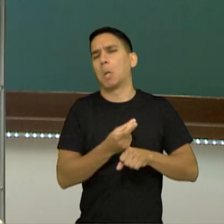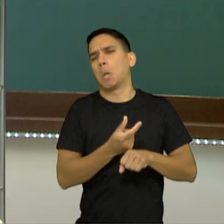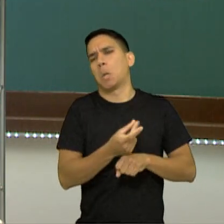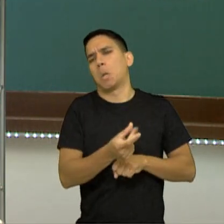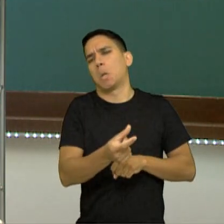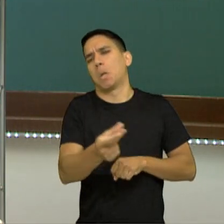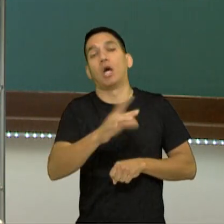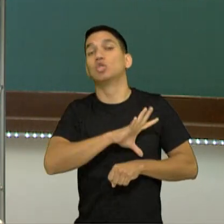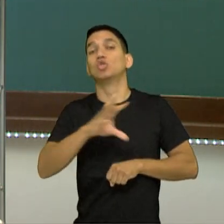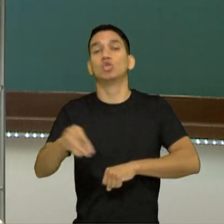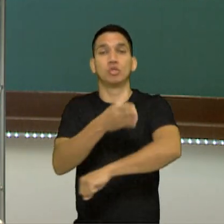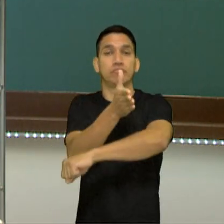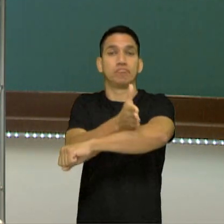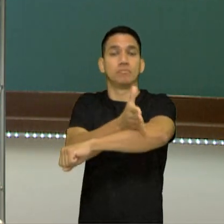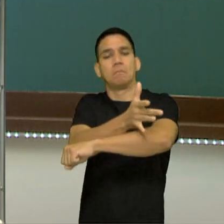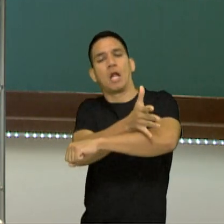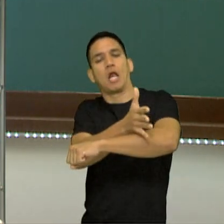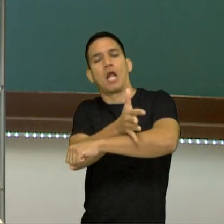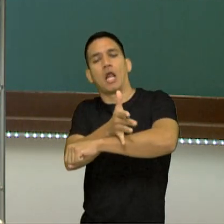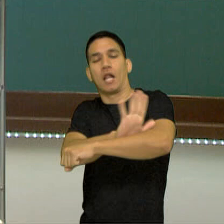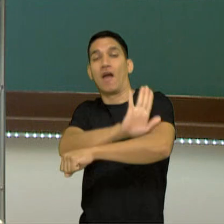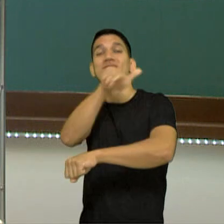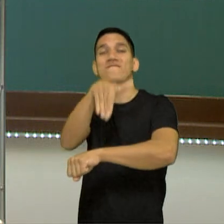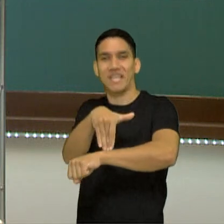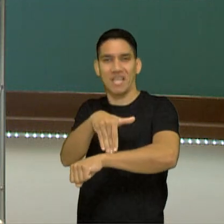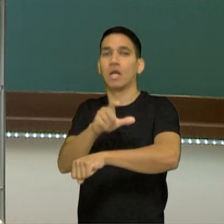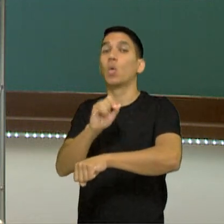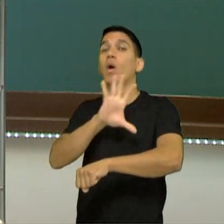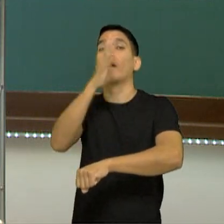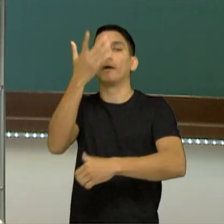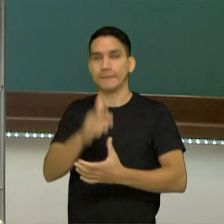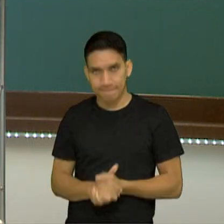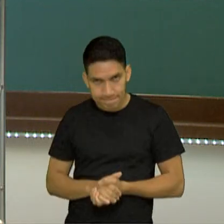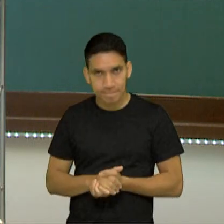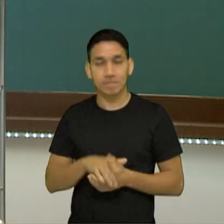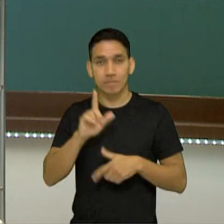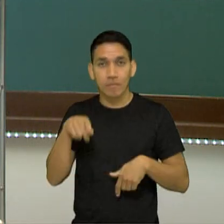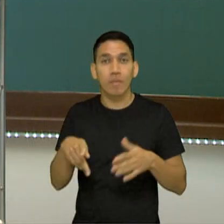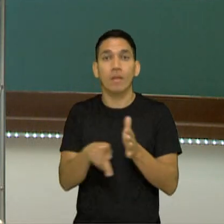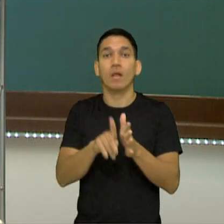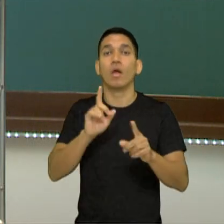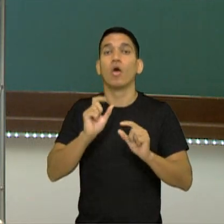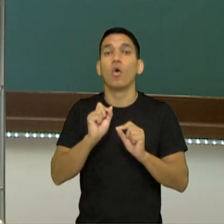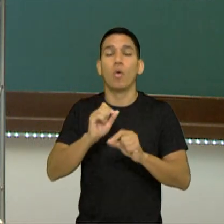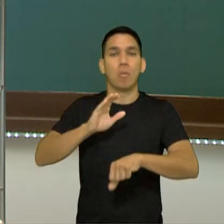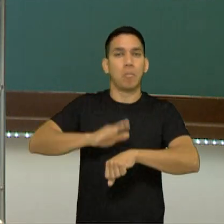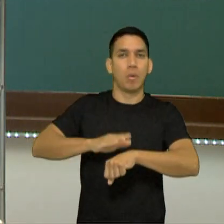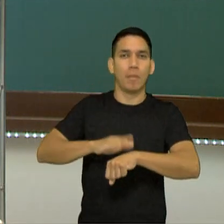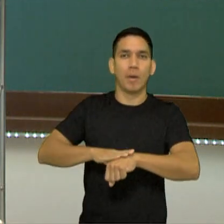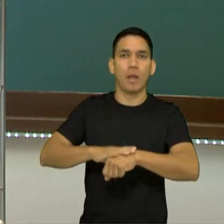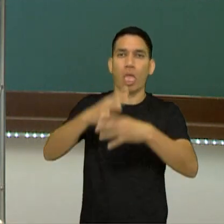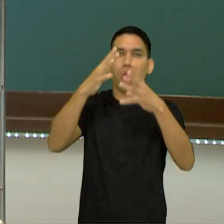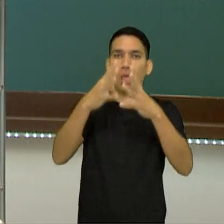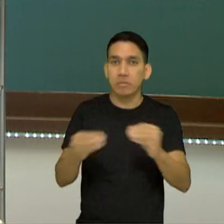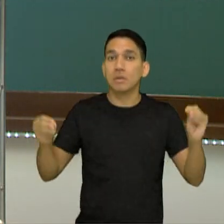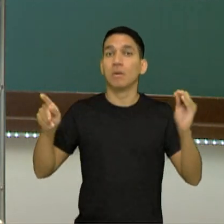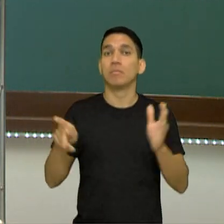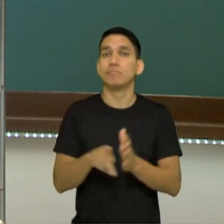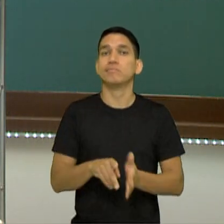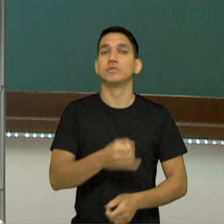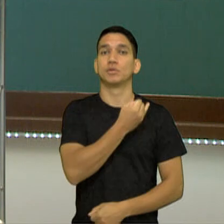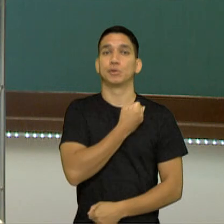toda a Idade Média. E o fim da Idade Média, como que vai se dar? Ele vai se dar com a queda, né, do Império